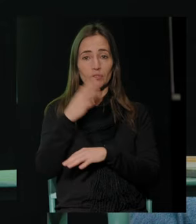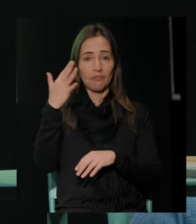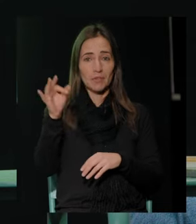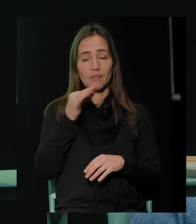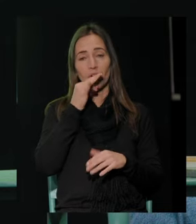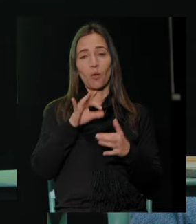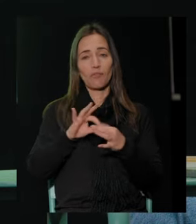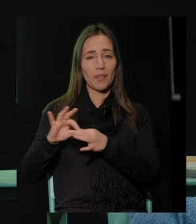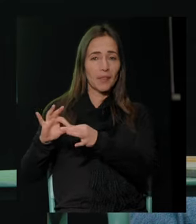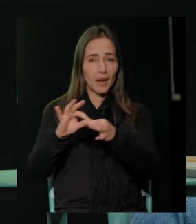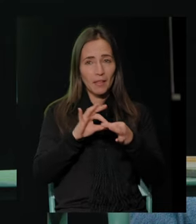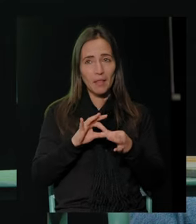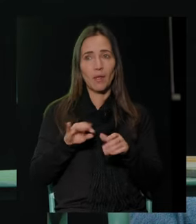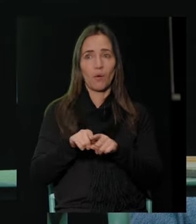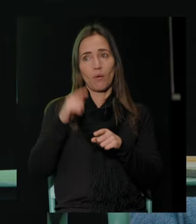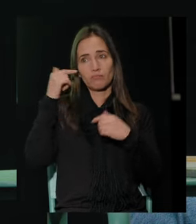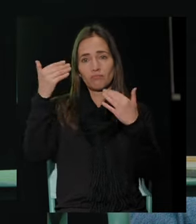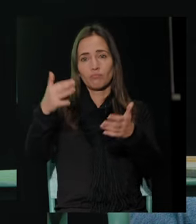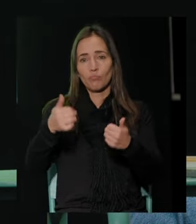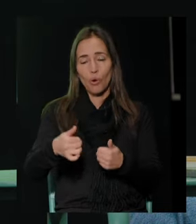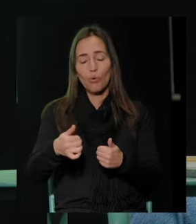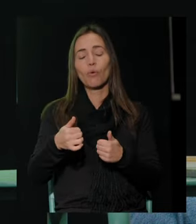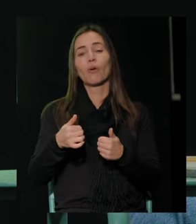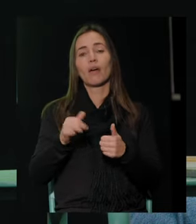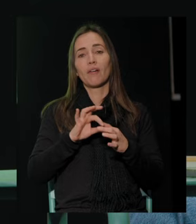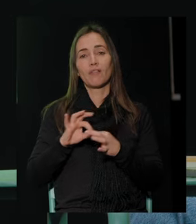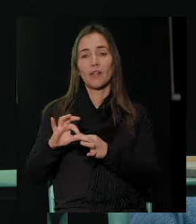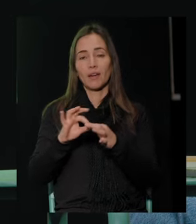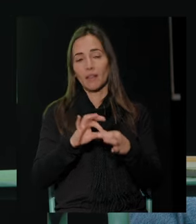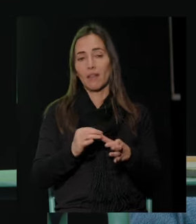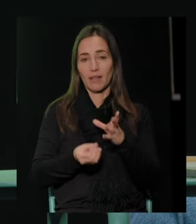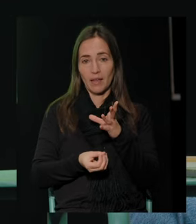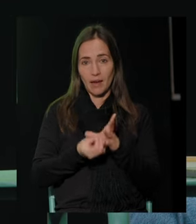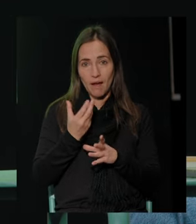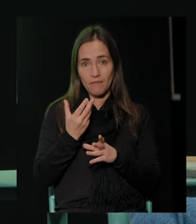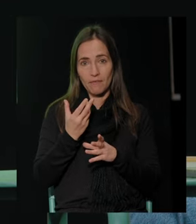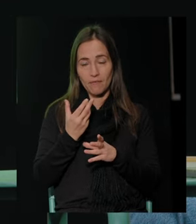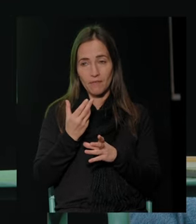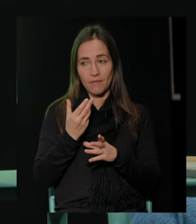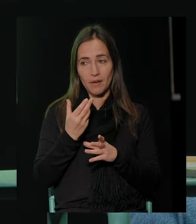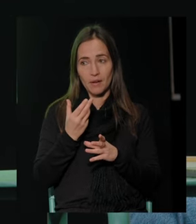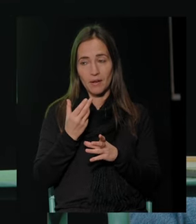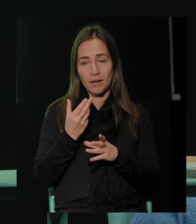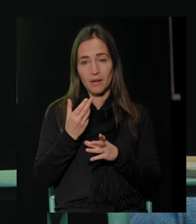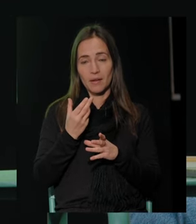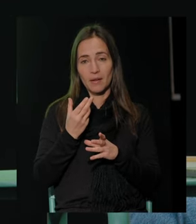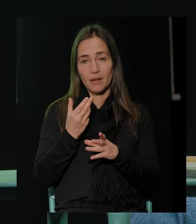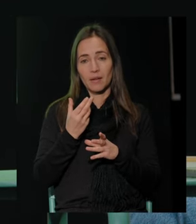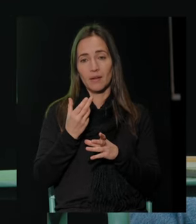da fraternidade como algo progressivo e algo bom, a fraternidade se criava desfraternizando, é o termo usado,